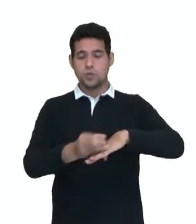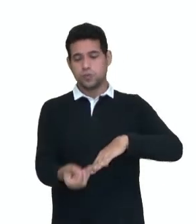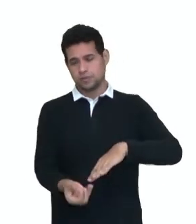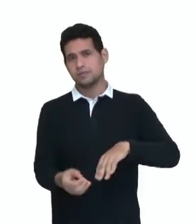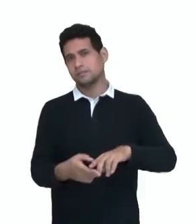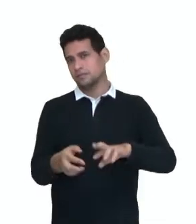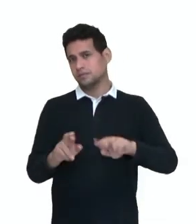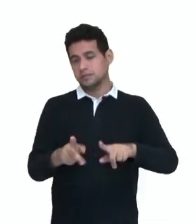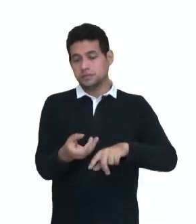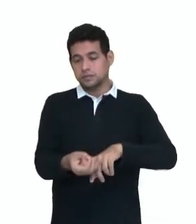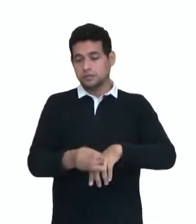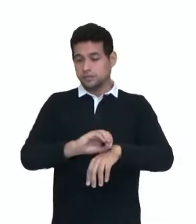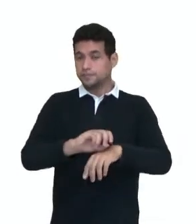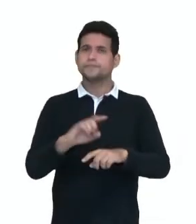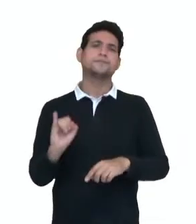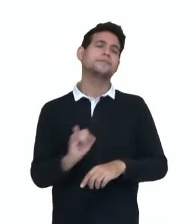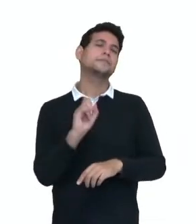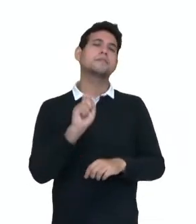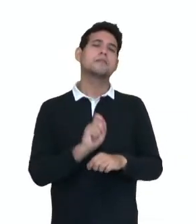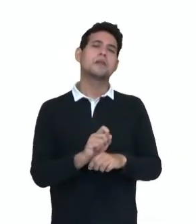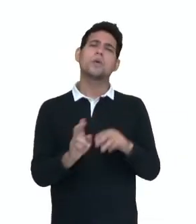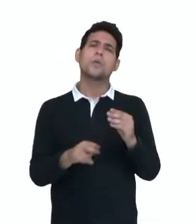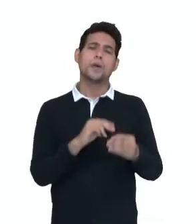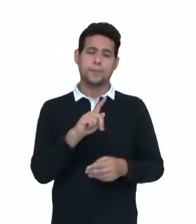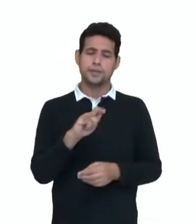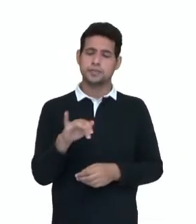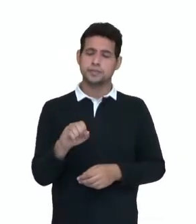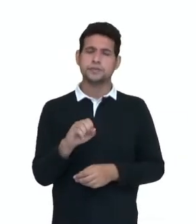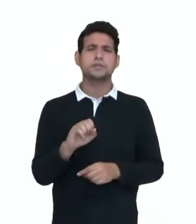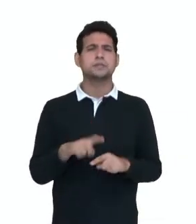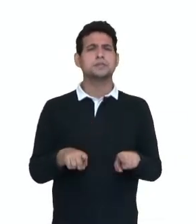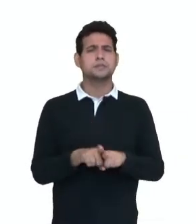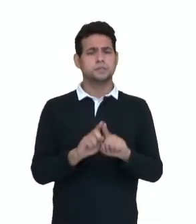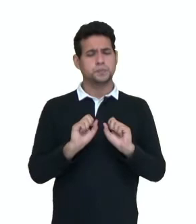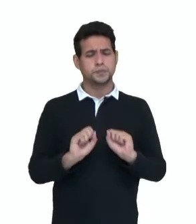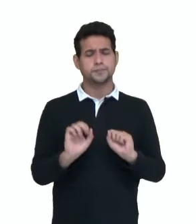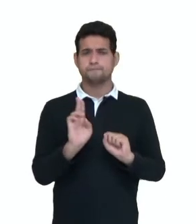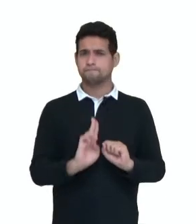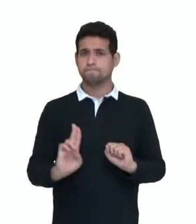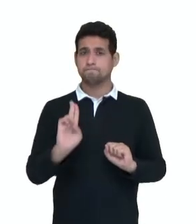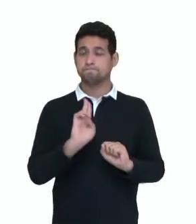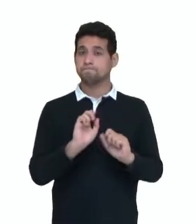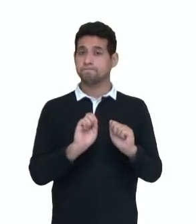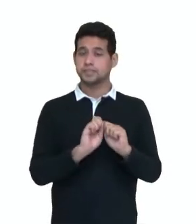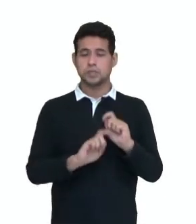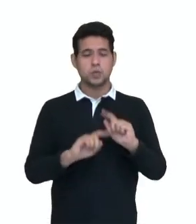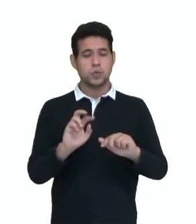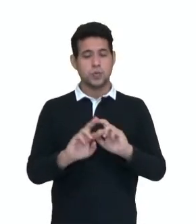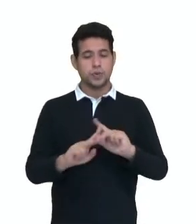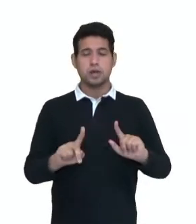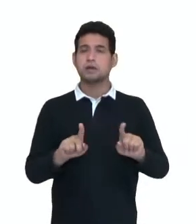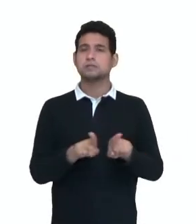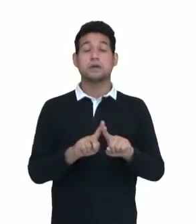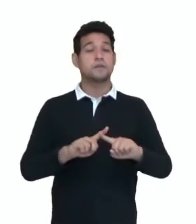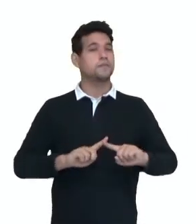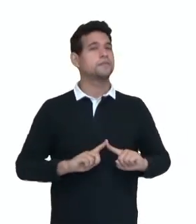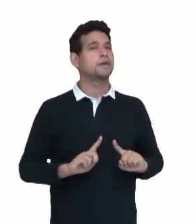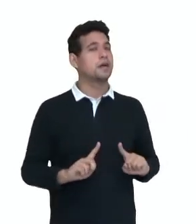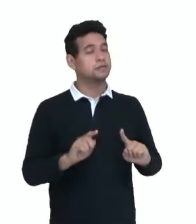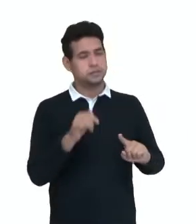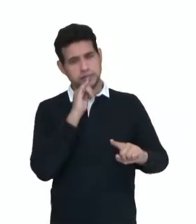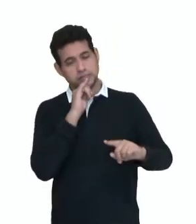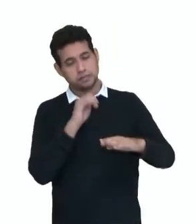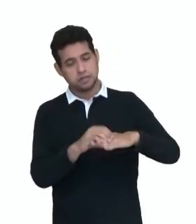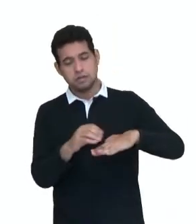a grande importância do plano inclinado. Lembrando que ele pode ser usado para levantar um objeto de um lugar mais baixo,